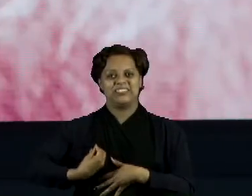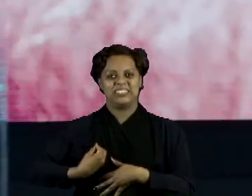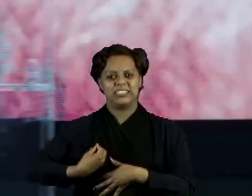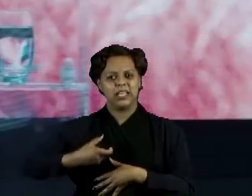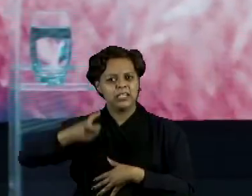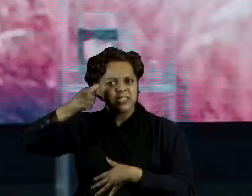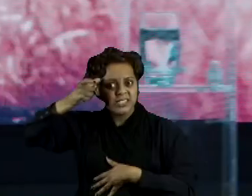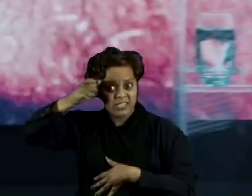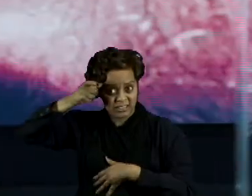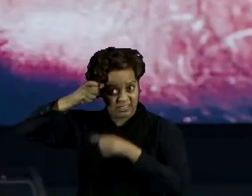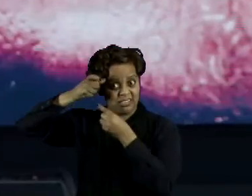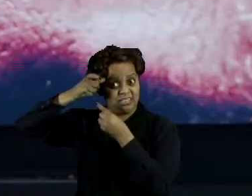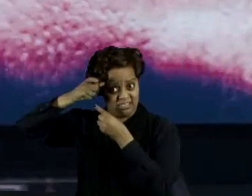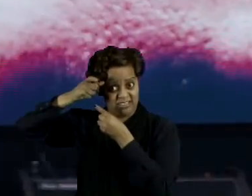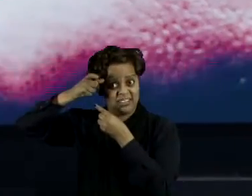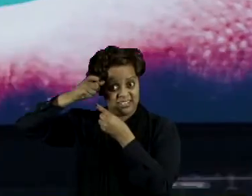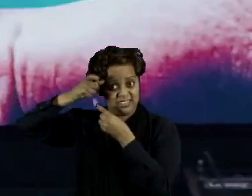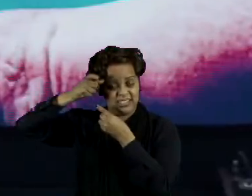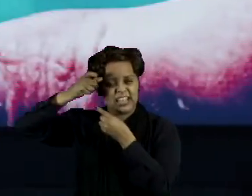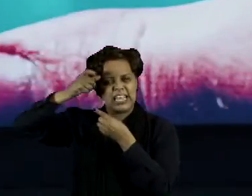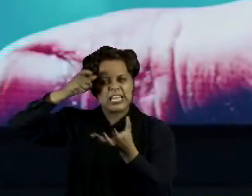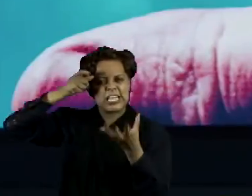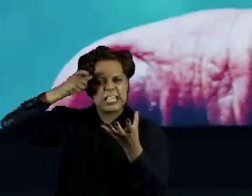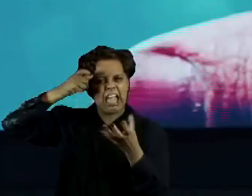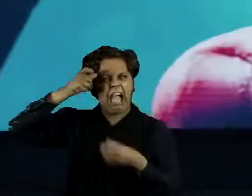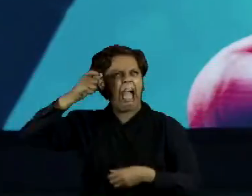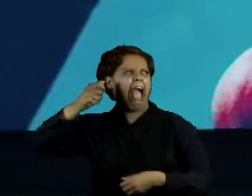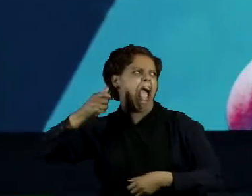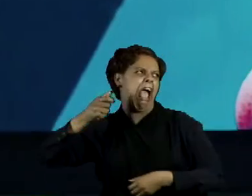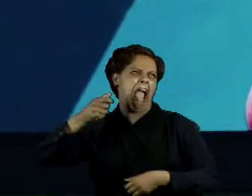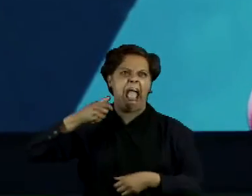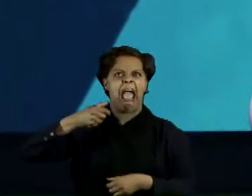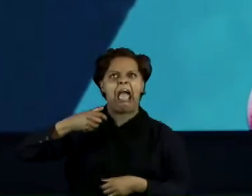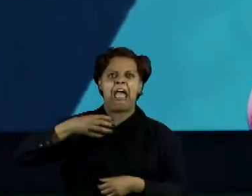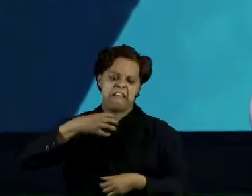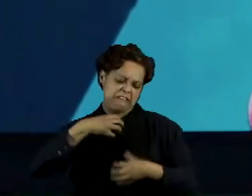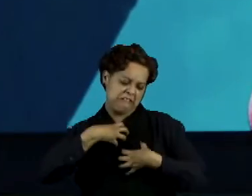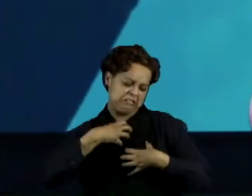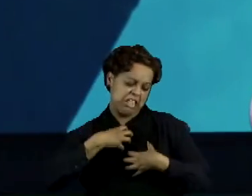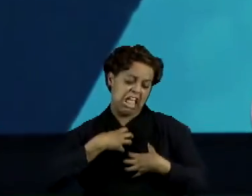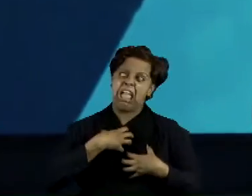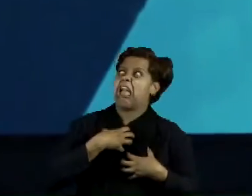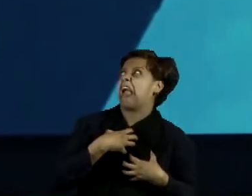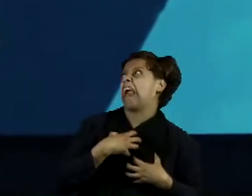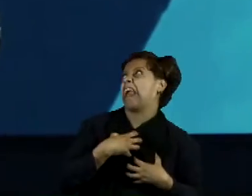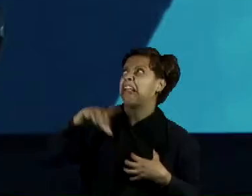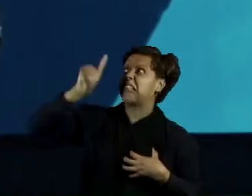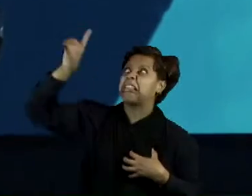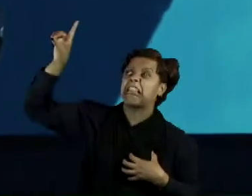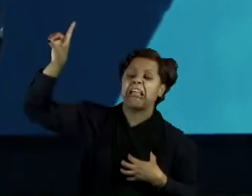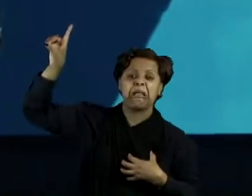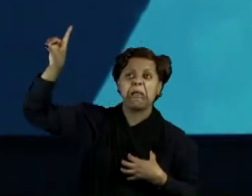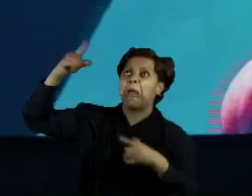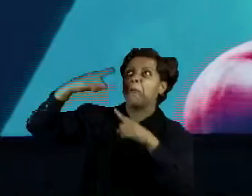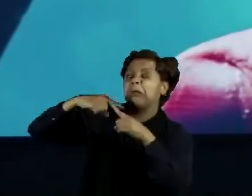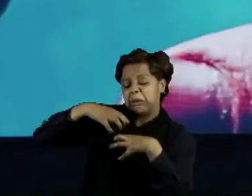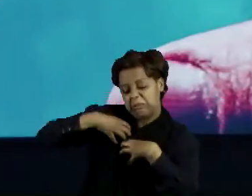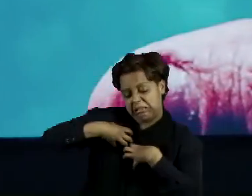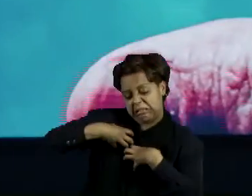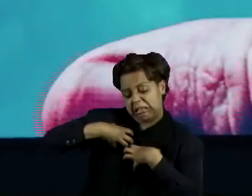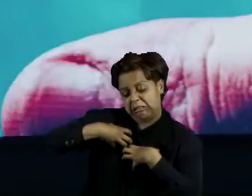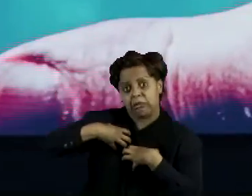Satanás quer que você tenha ressentimento de Deus. Ah, Deus, por que que eu estou assim? Querido, você está assim pelas suas escolhas